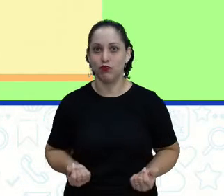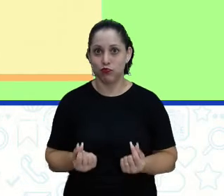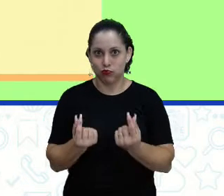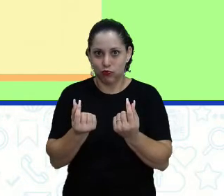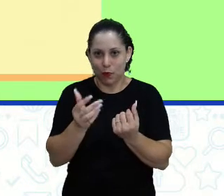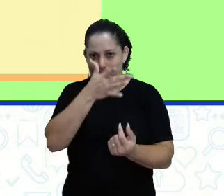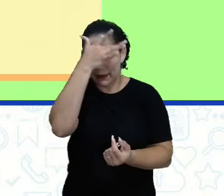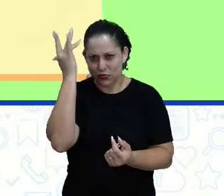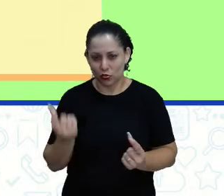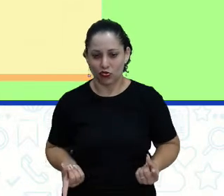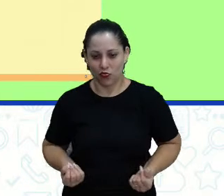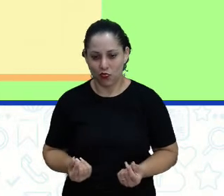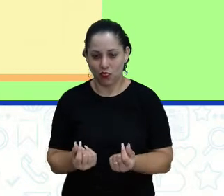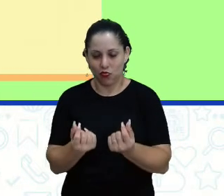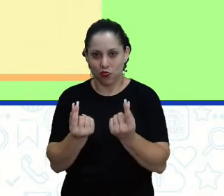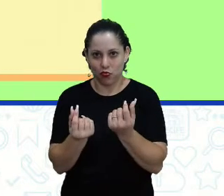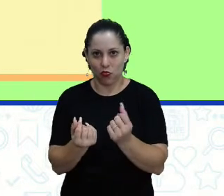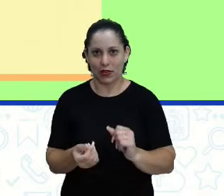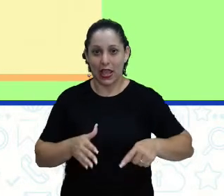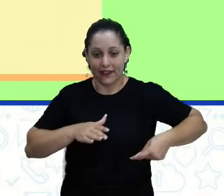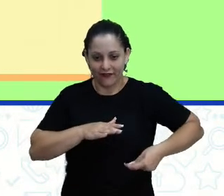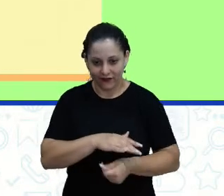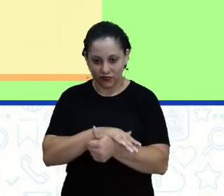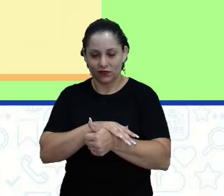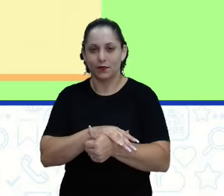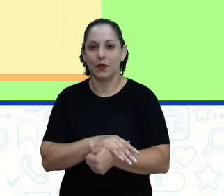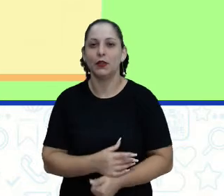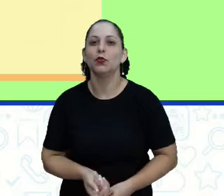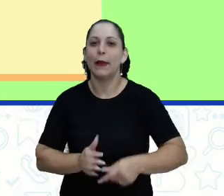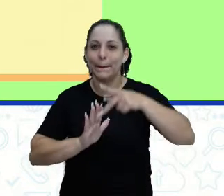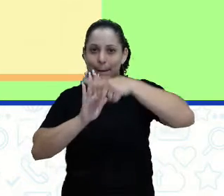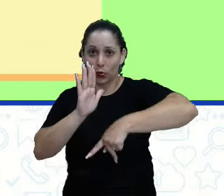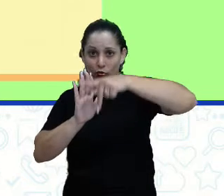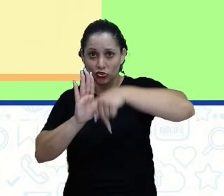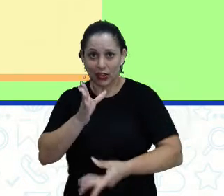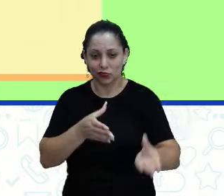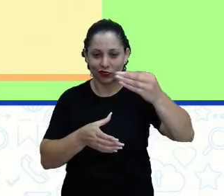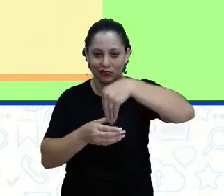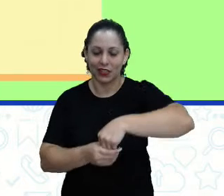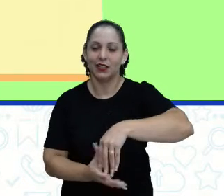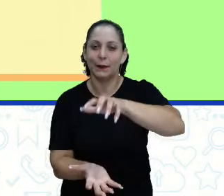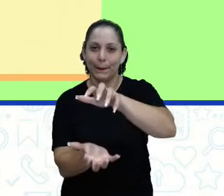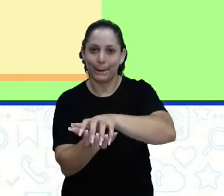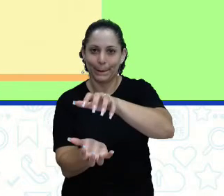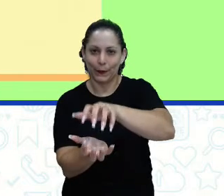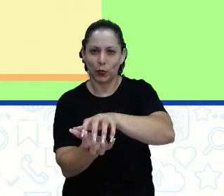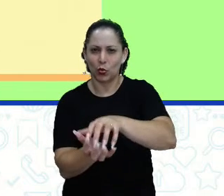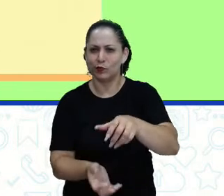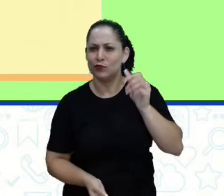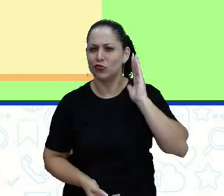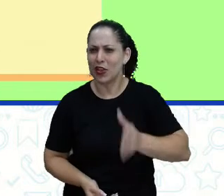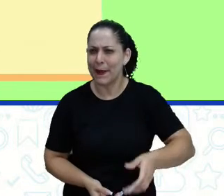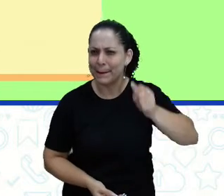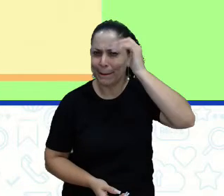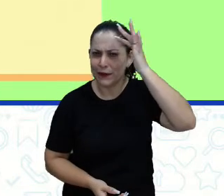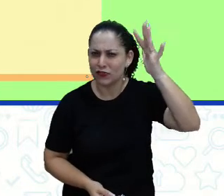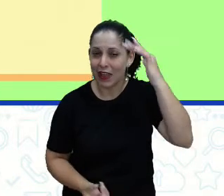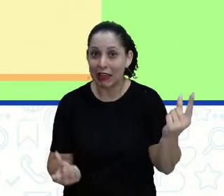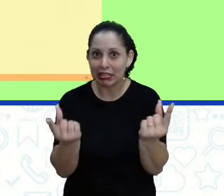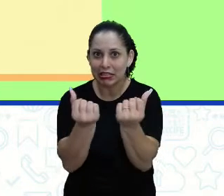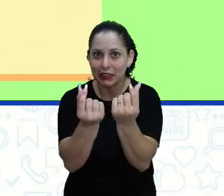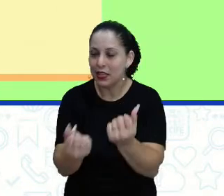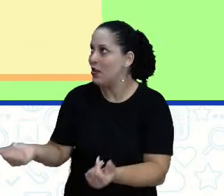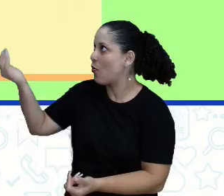patrocinadores de projetos desportivos e paradesportivos no estado. Vejam, vocês imaginavam que tinha todo esse dinheiro